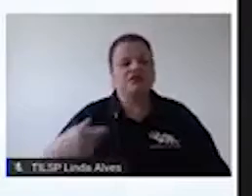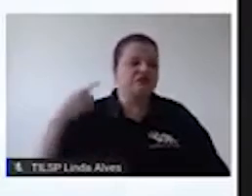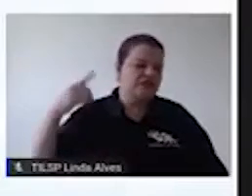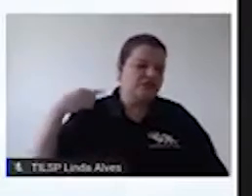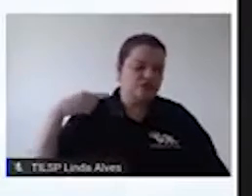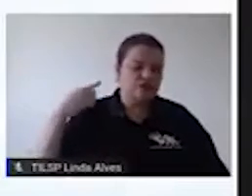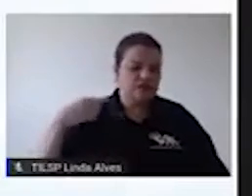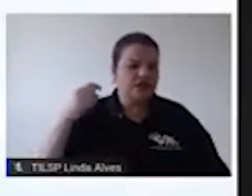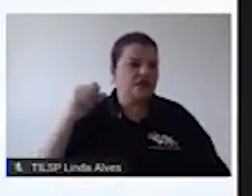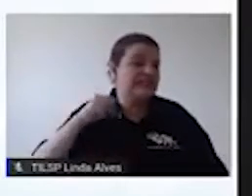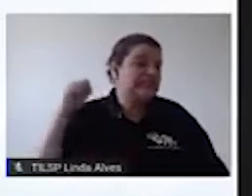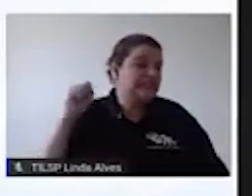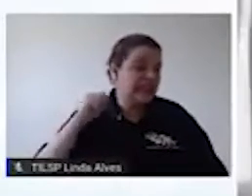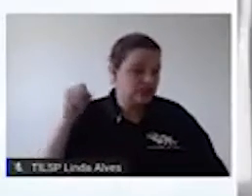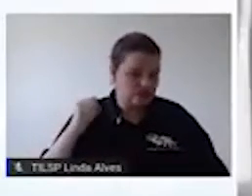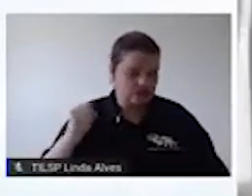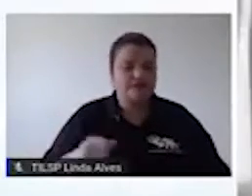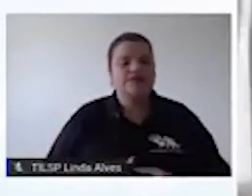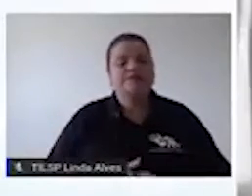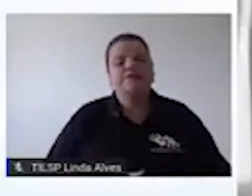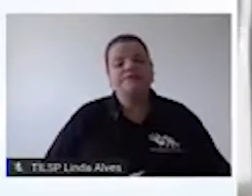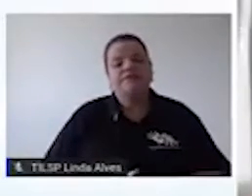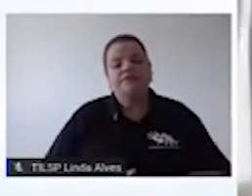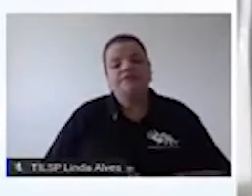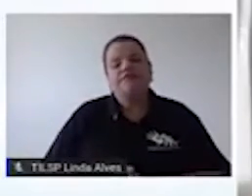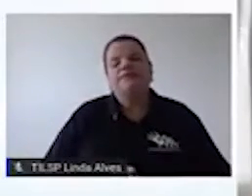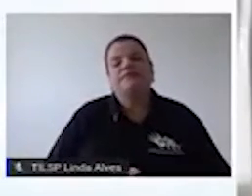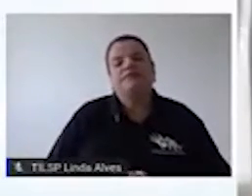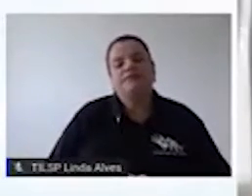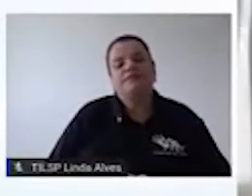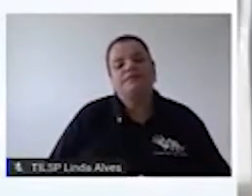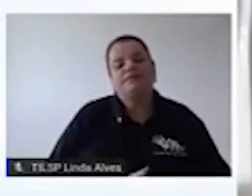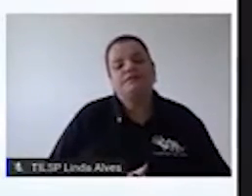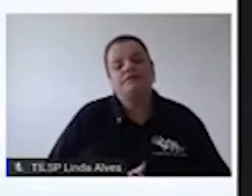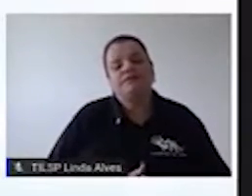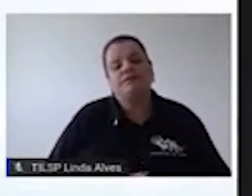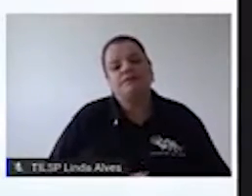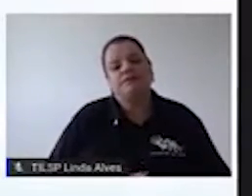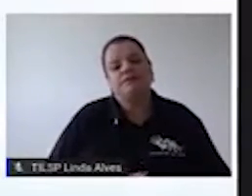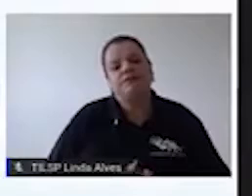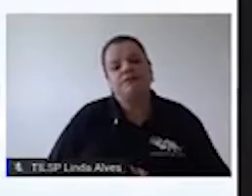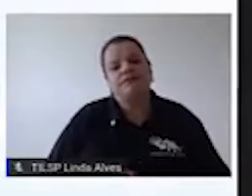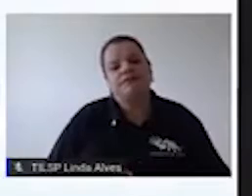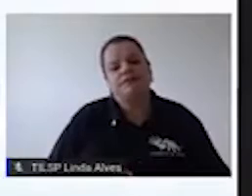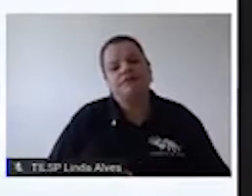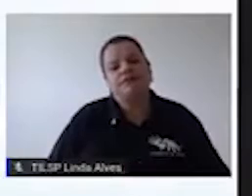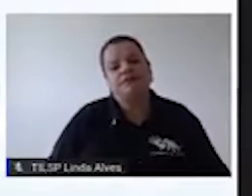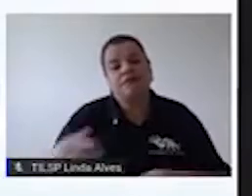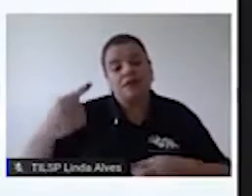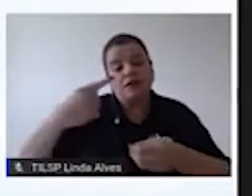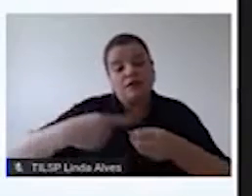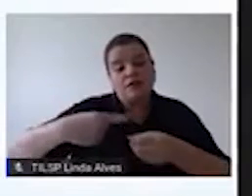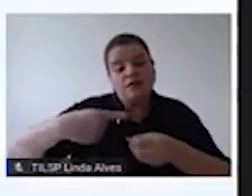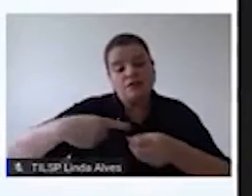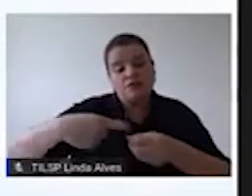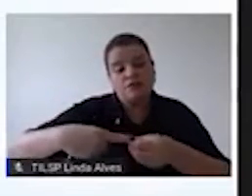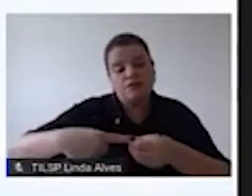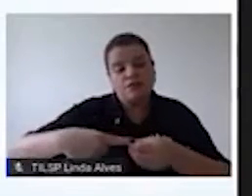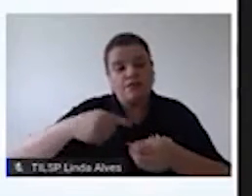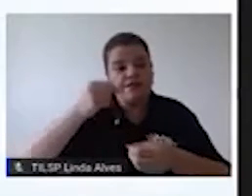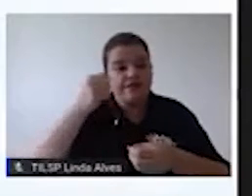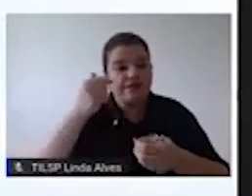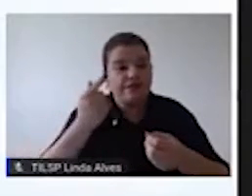e senadores. Sim, Então, as mulheres, apesar de